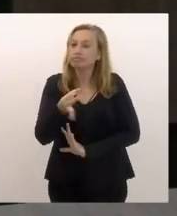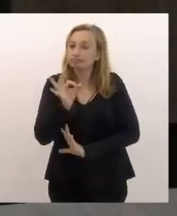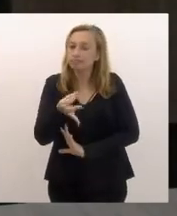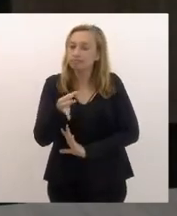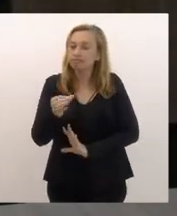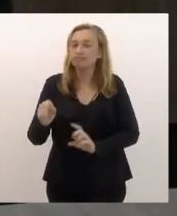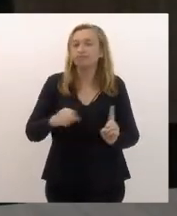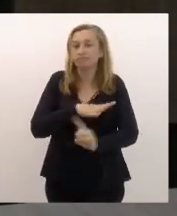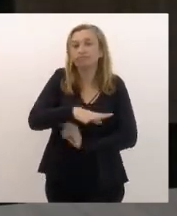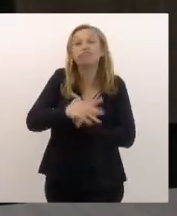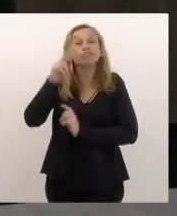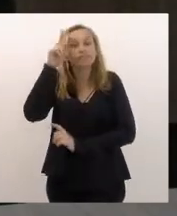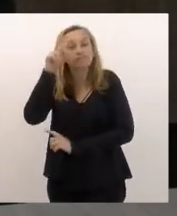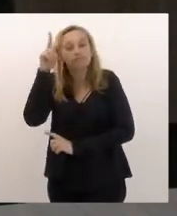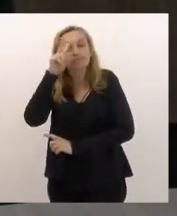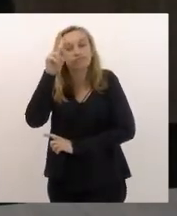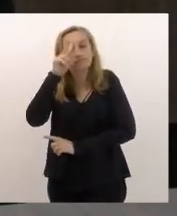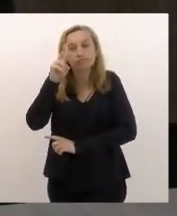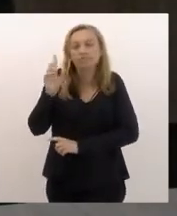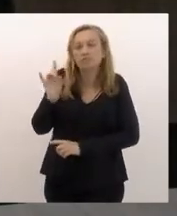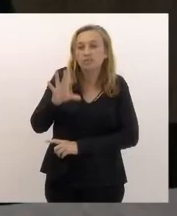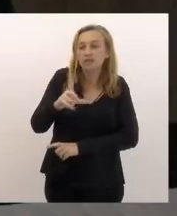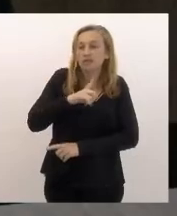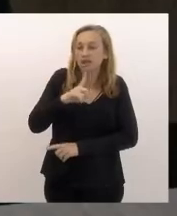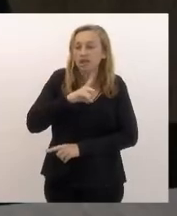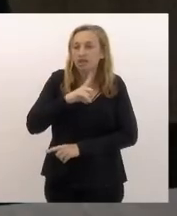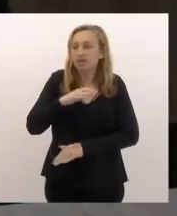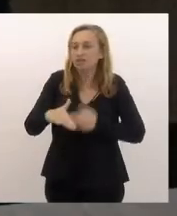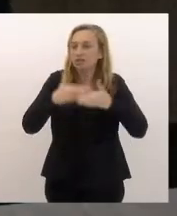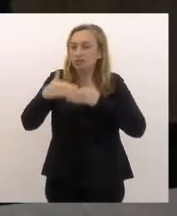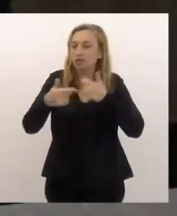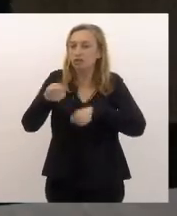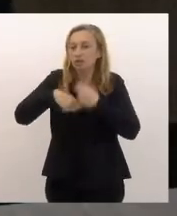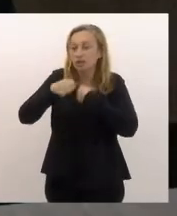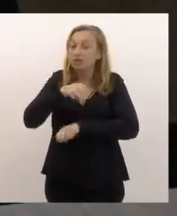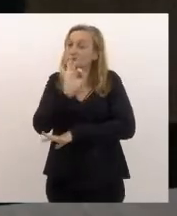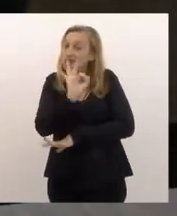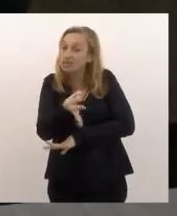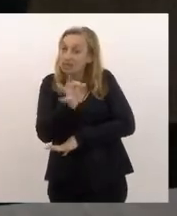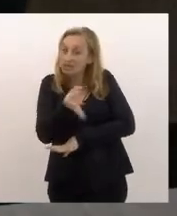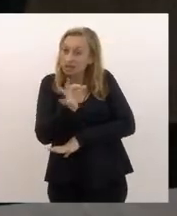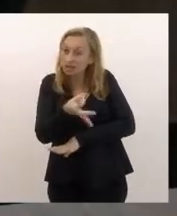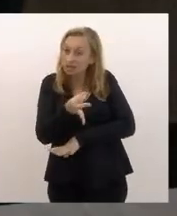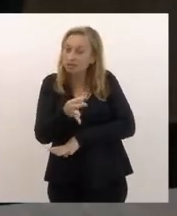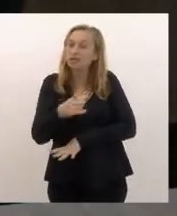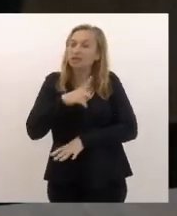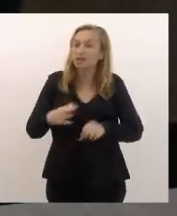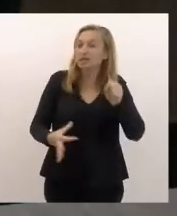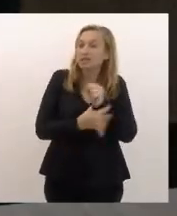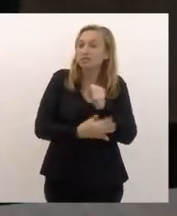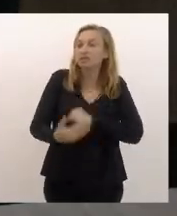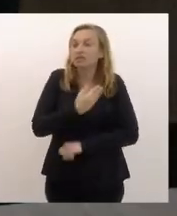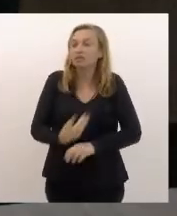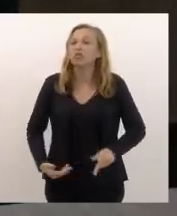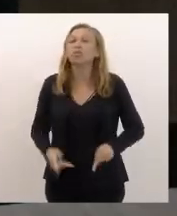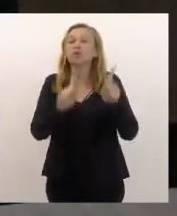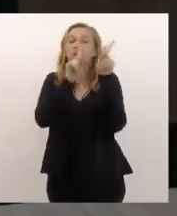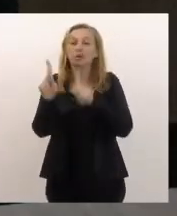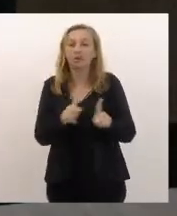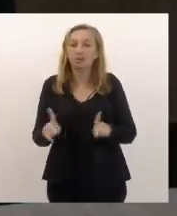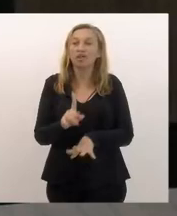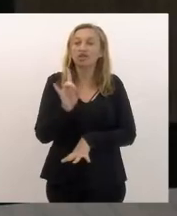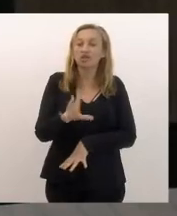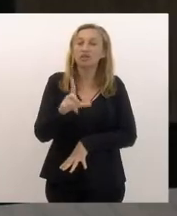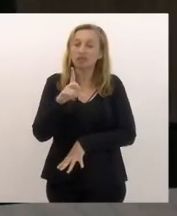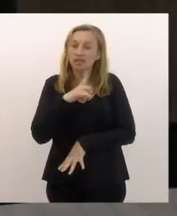da sociedade, lembrando que só se tem desenvolvimento econômico quando efetivamente se tem segurança pública, paz, e isso só se